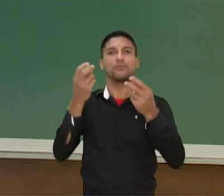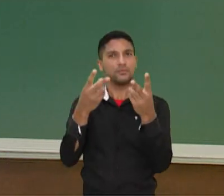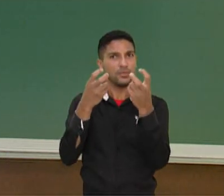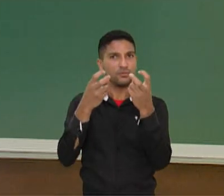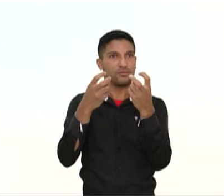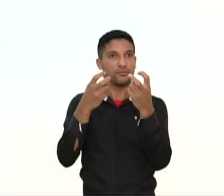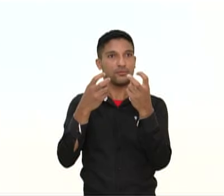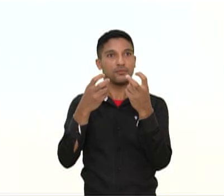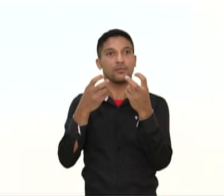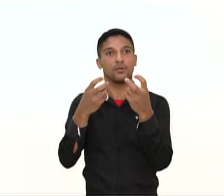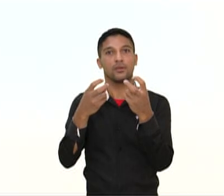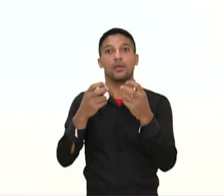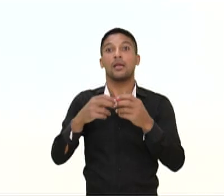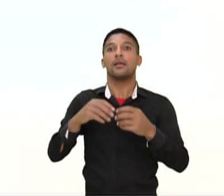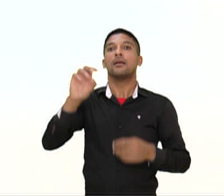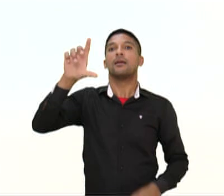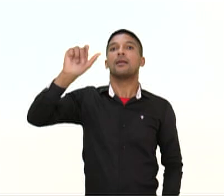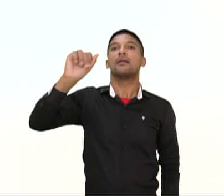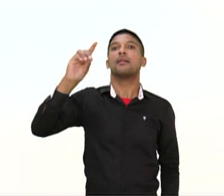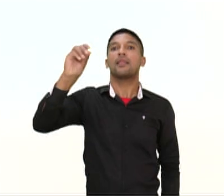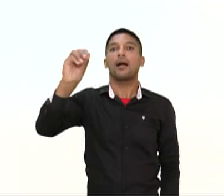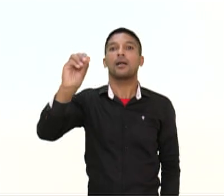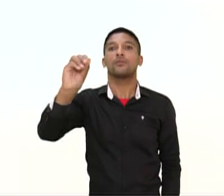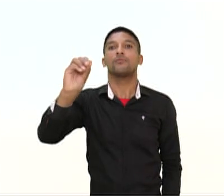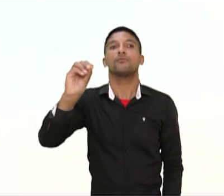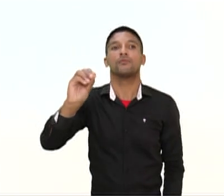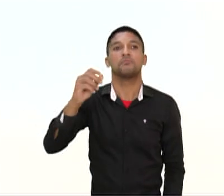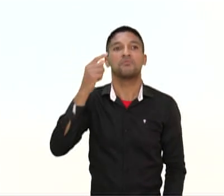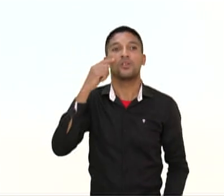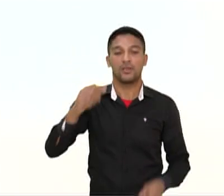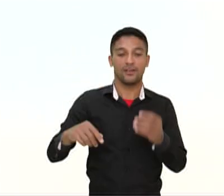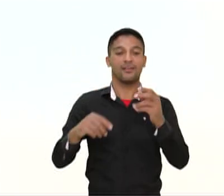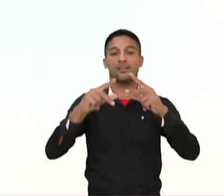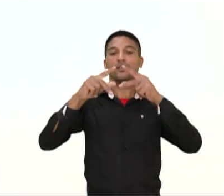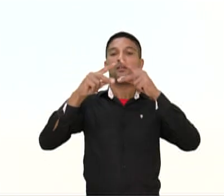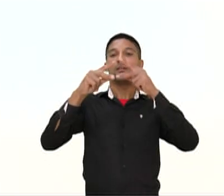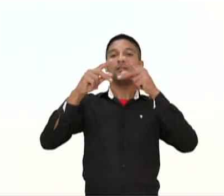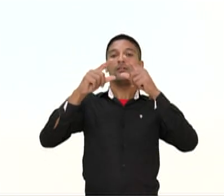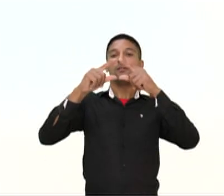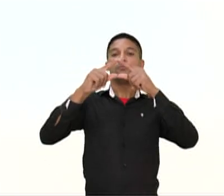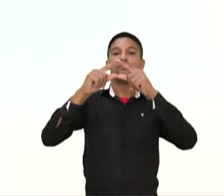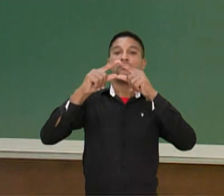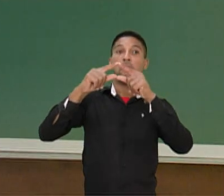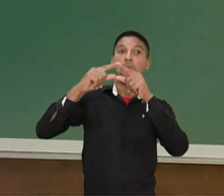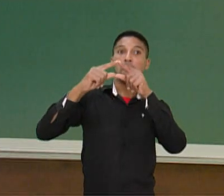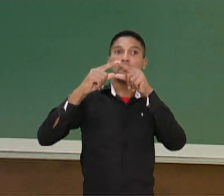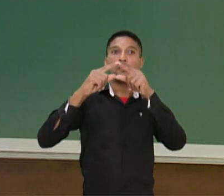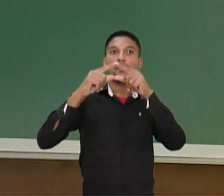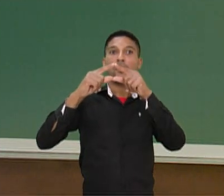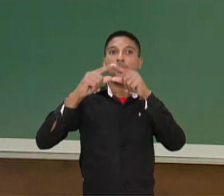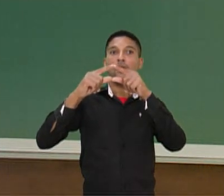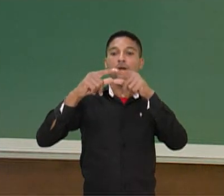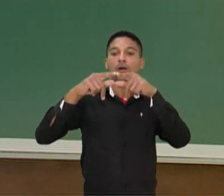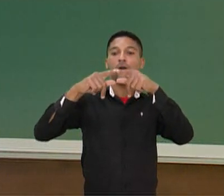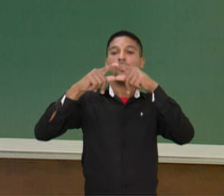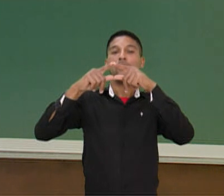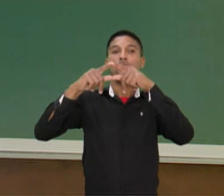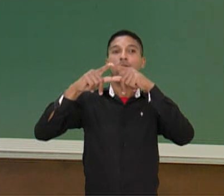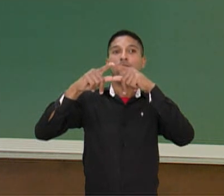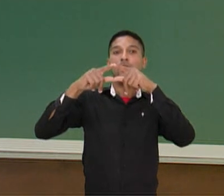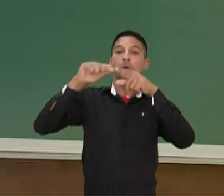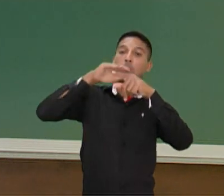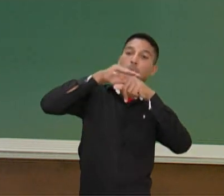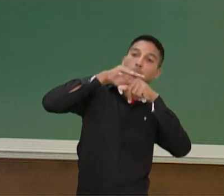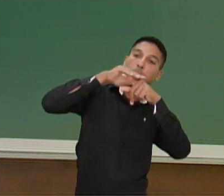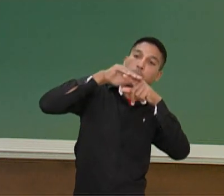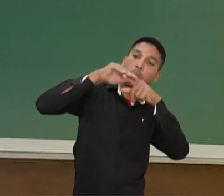Os lados. Os lados são os lados. Olha que legal. É o próprio segmento de reta. AB.